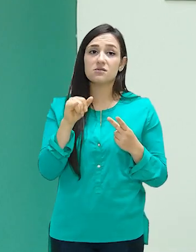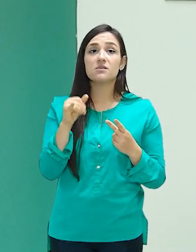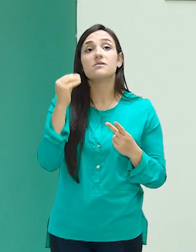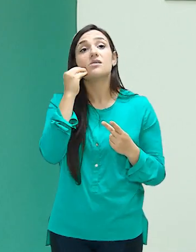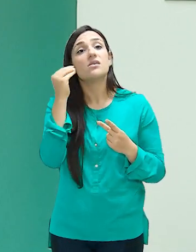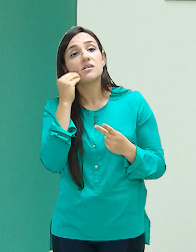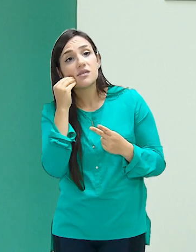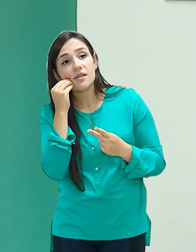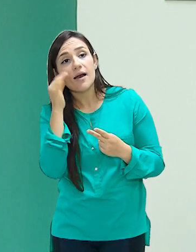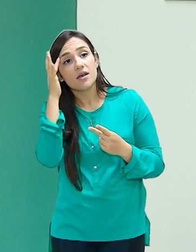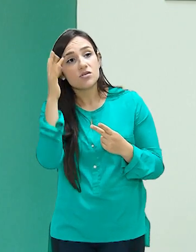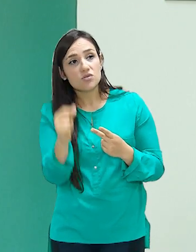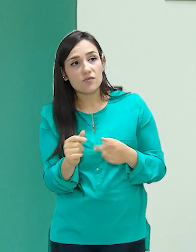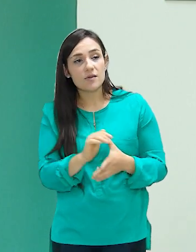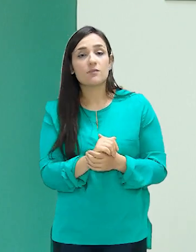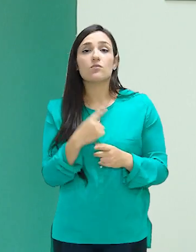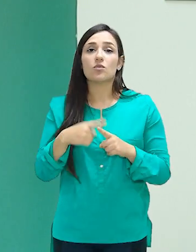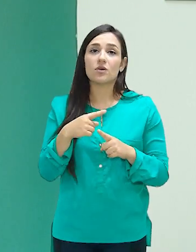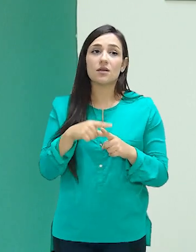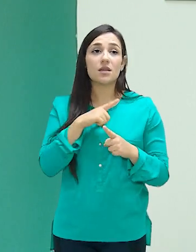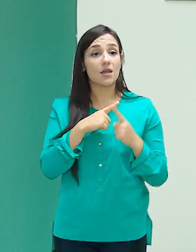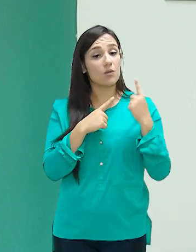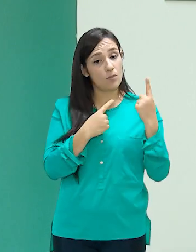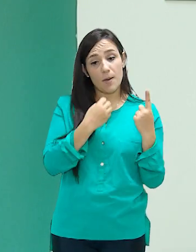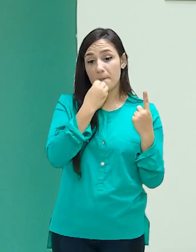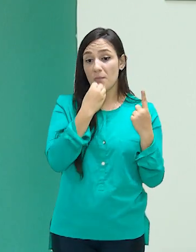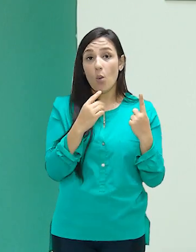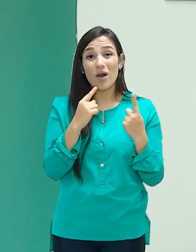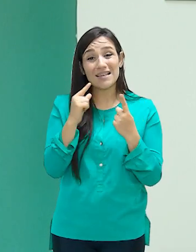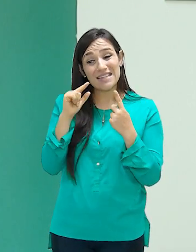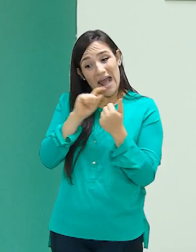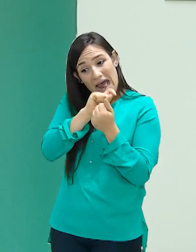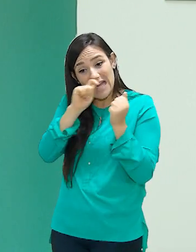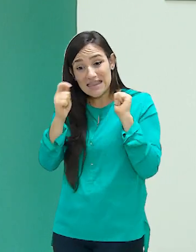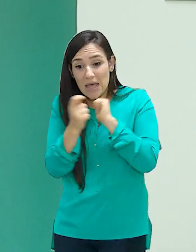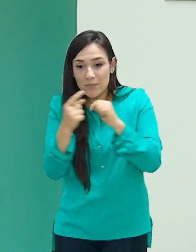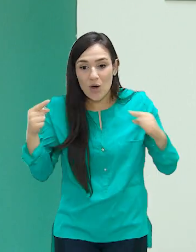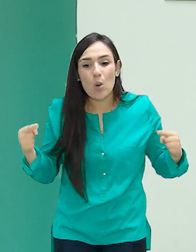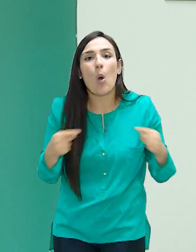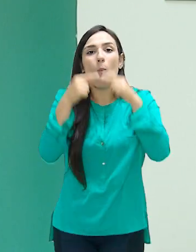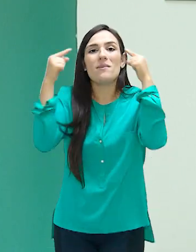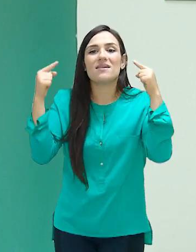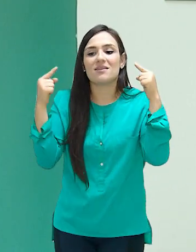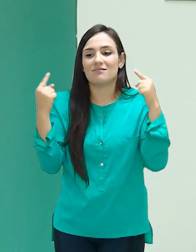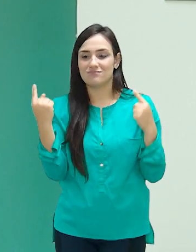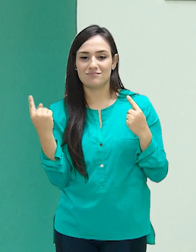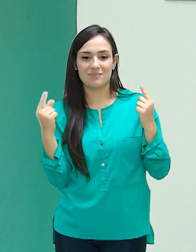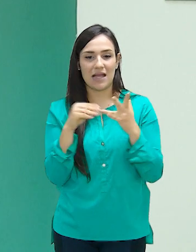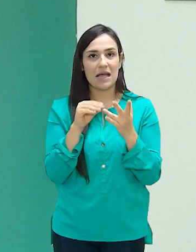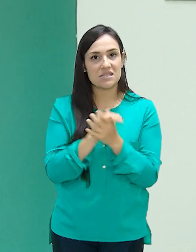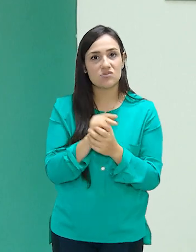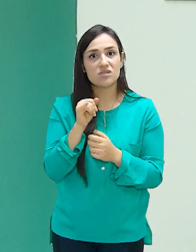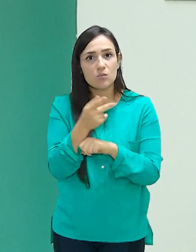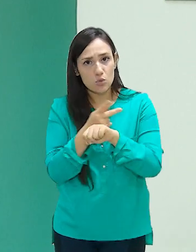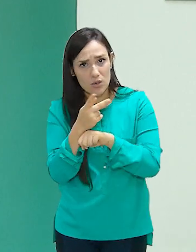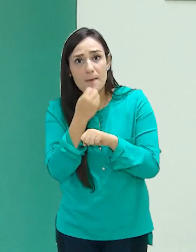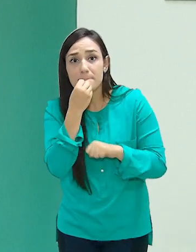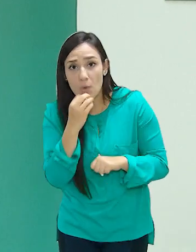Nós vamos ver, existe a via mais adequada para aquele caso concreto. Então, que as